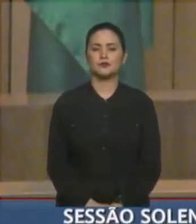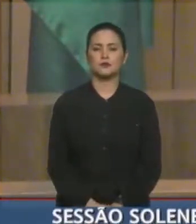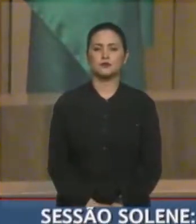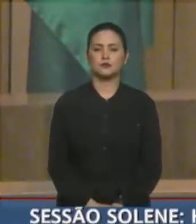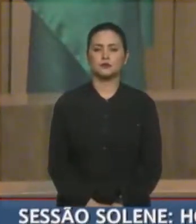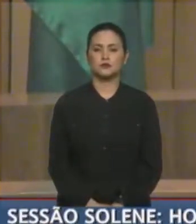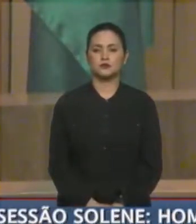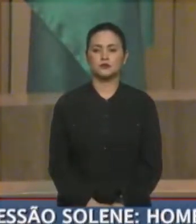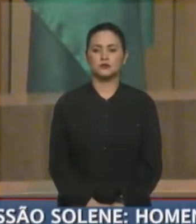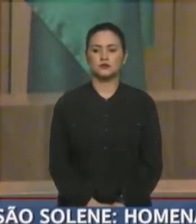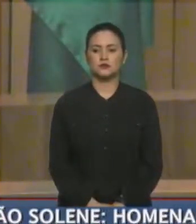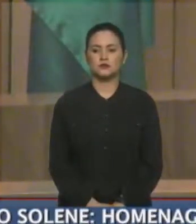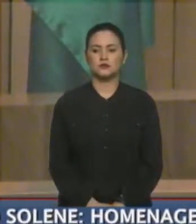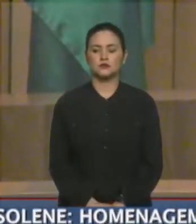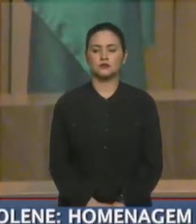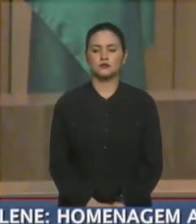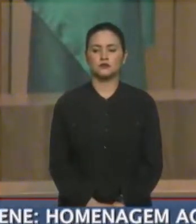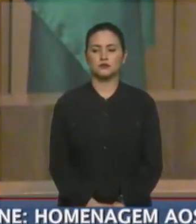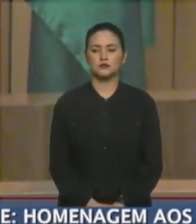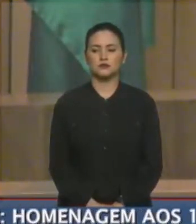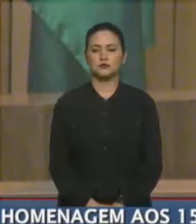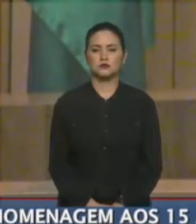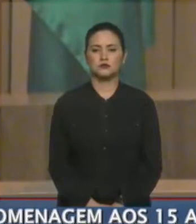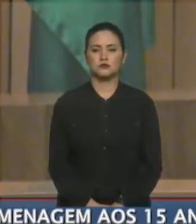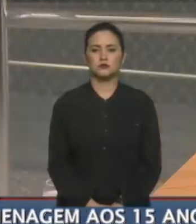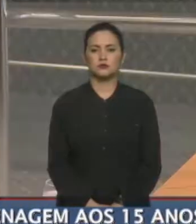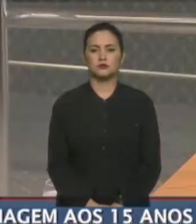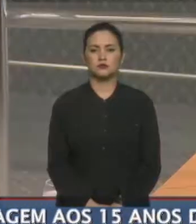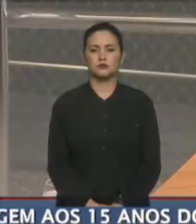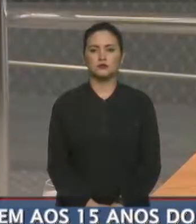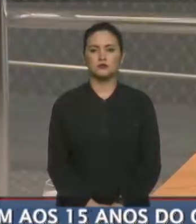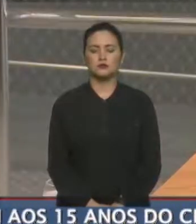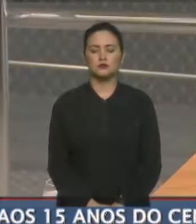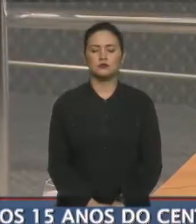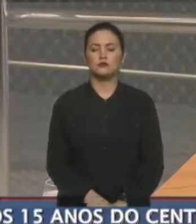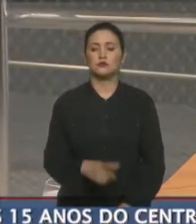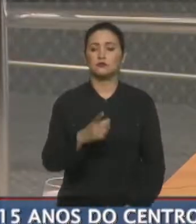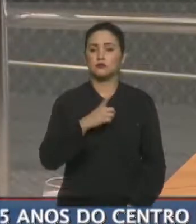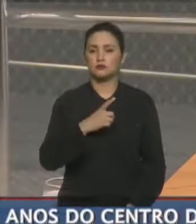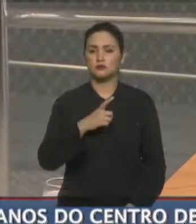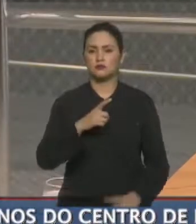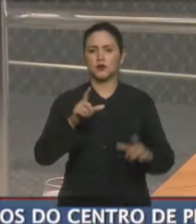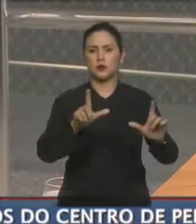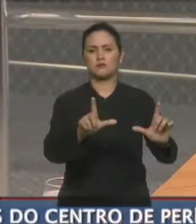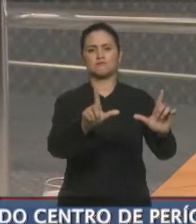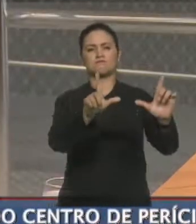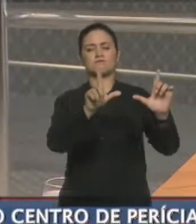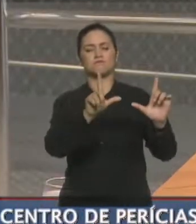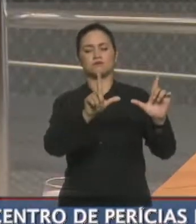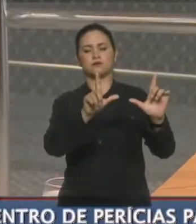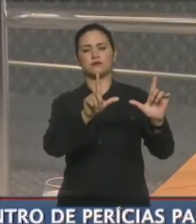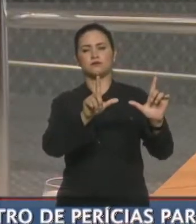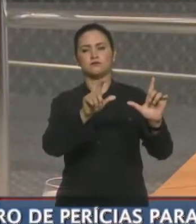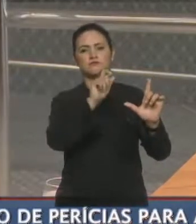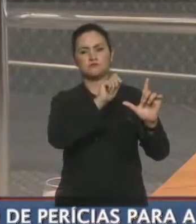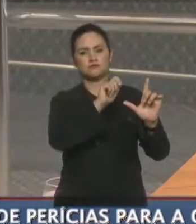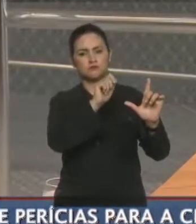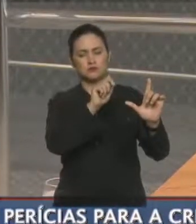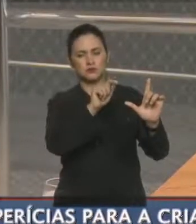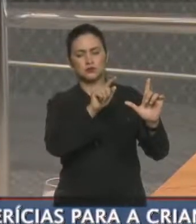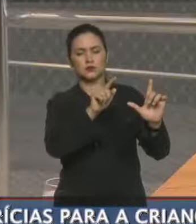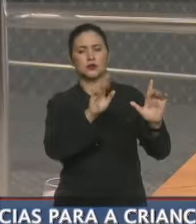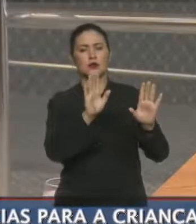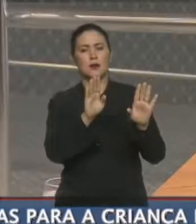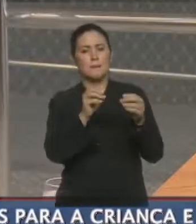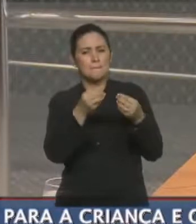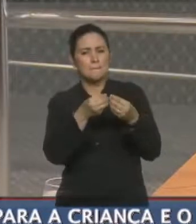afixada logo à entrada lá do complexo, que relaciona os meninos que foram vítimas